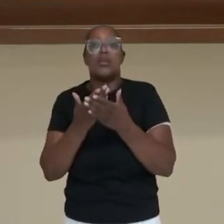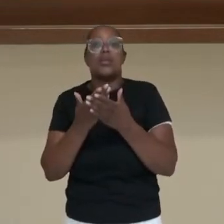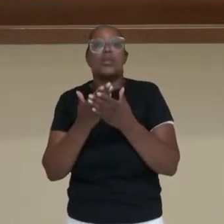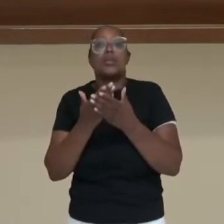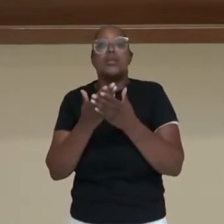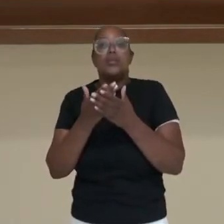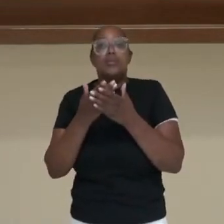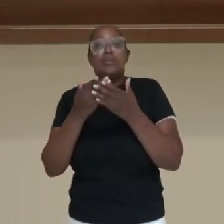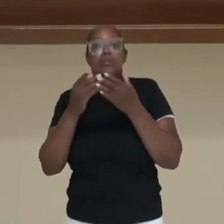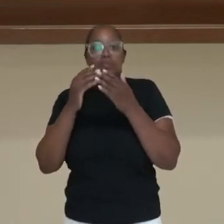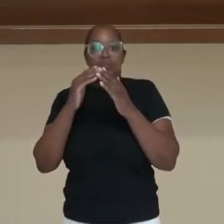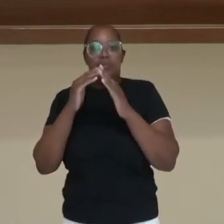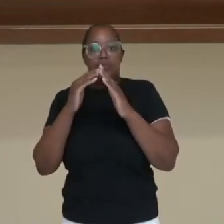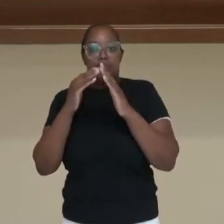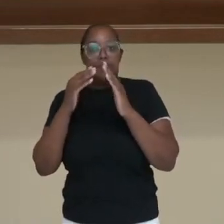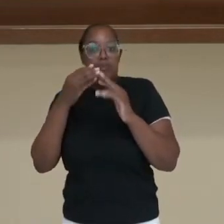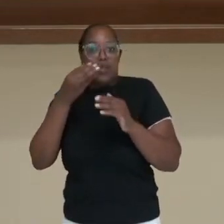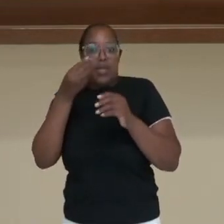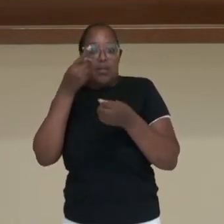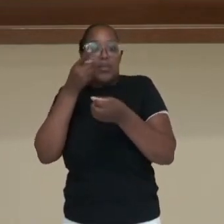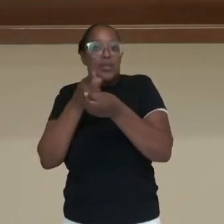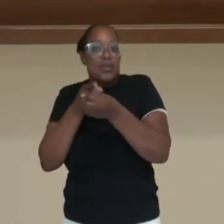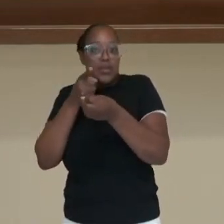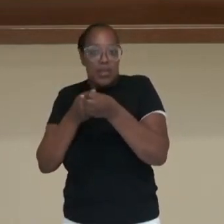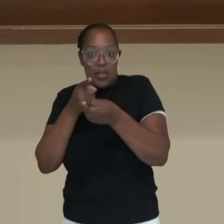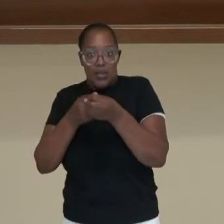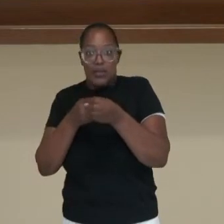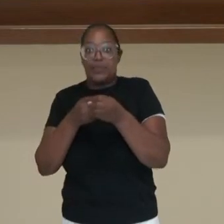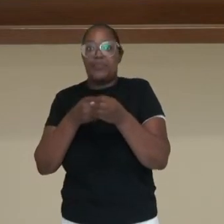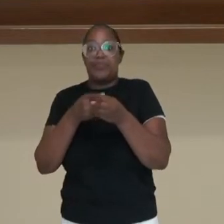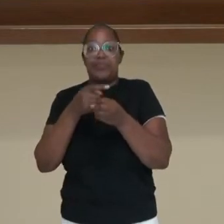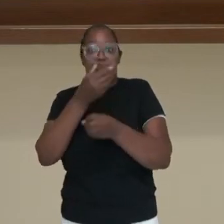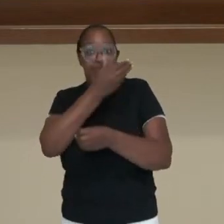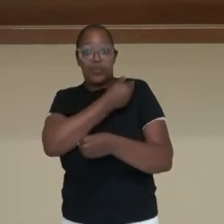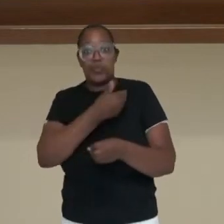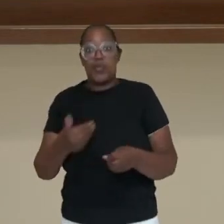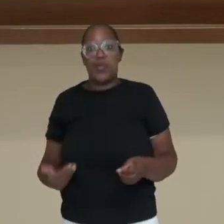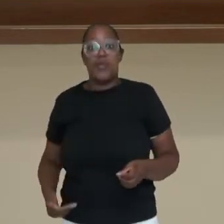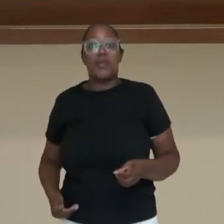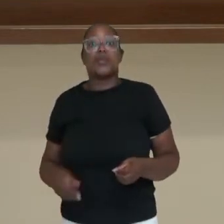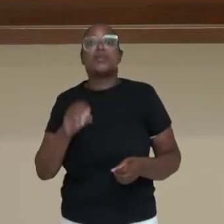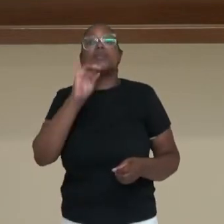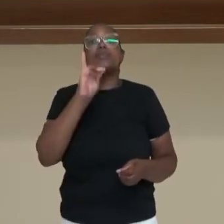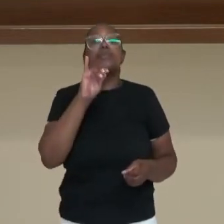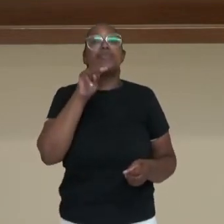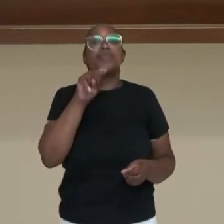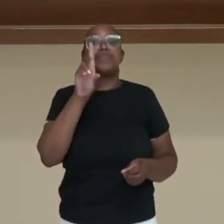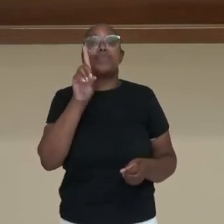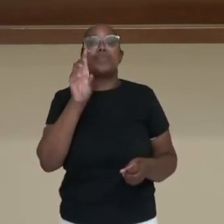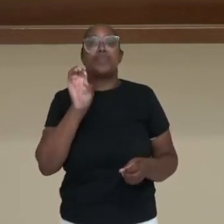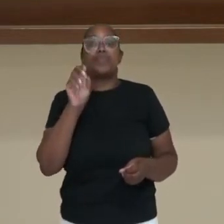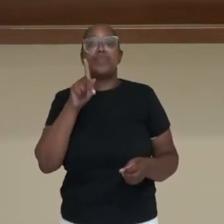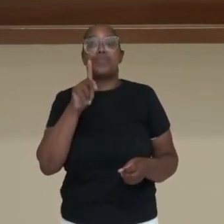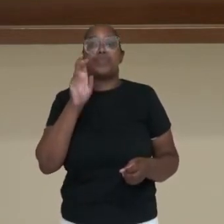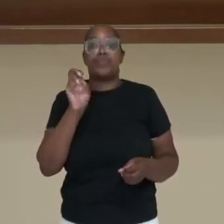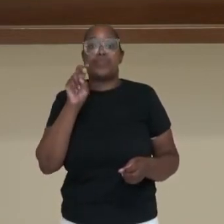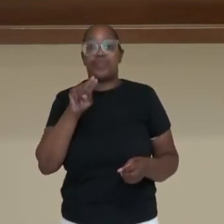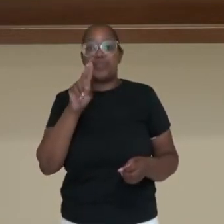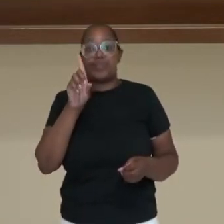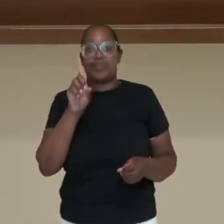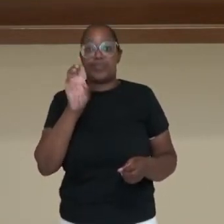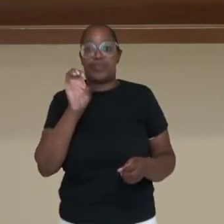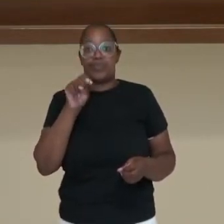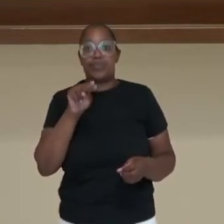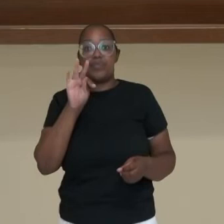é independente da religião. Não significa que no Brasil nós temos que negar religiões. Ah, professor, então a gente tem